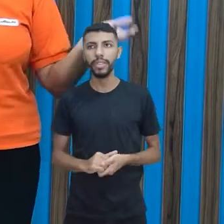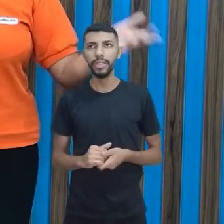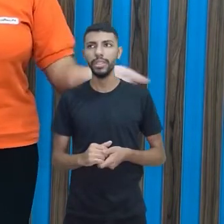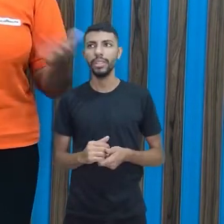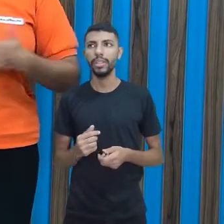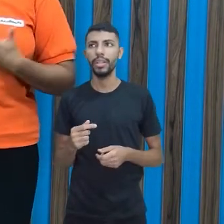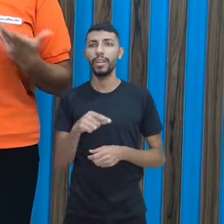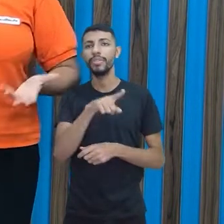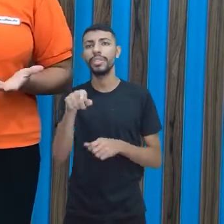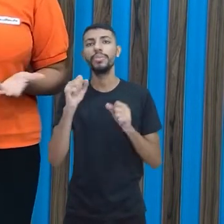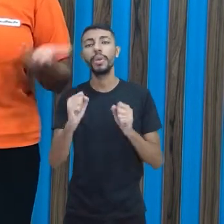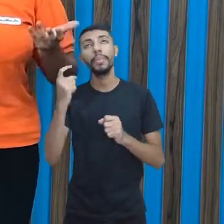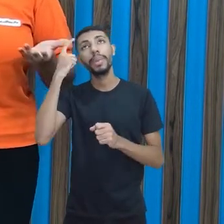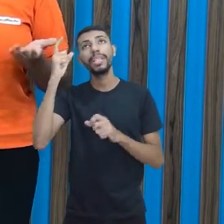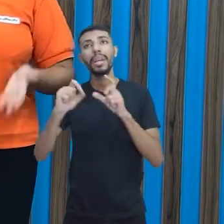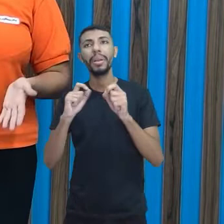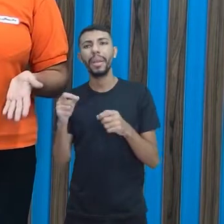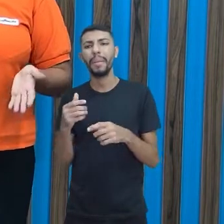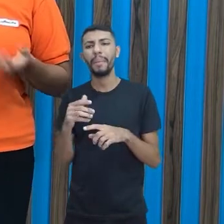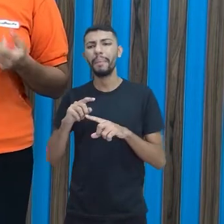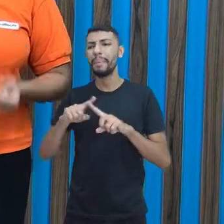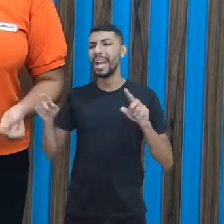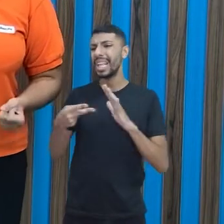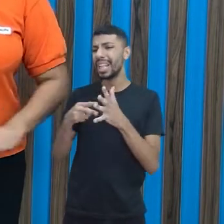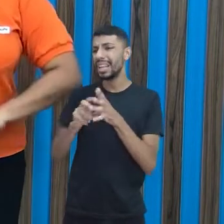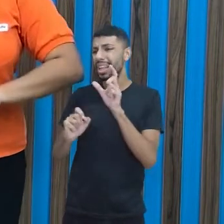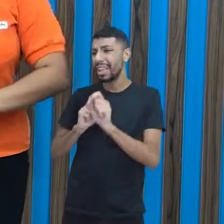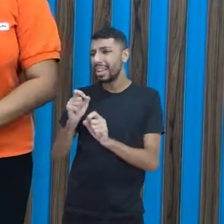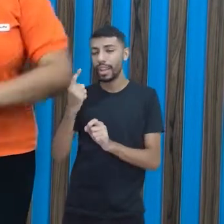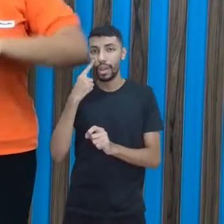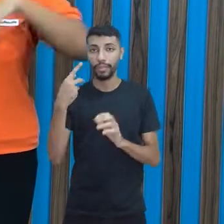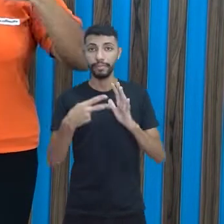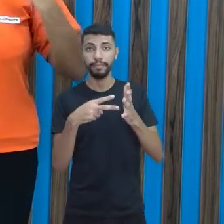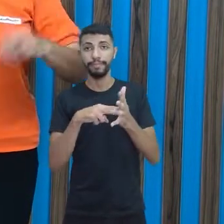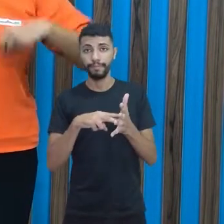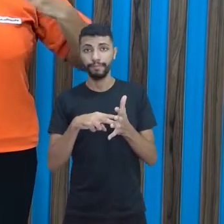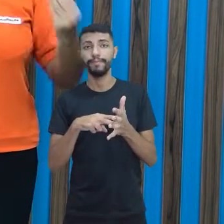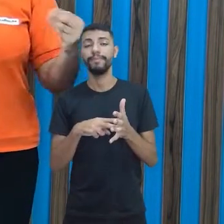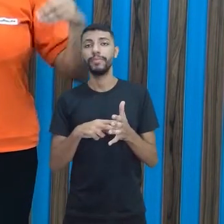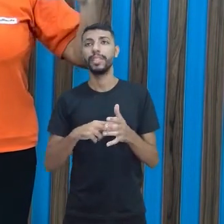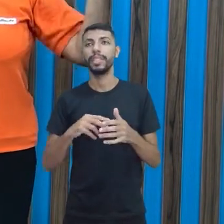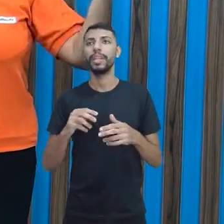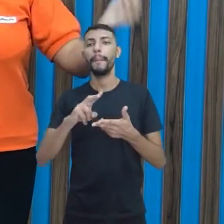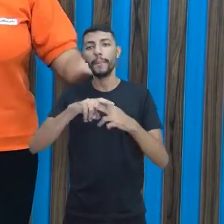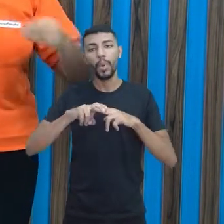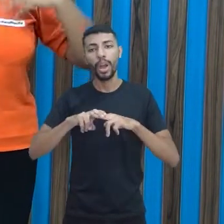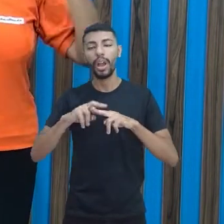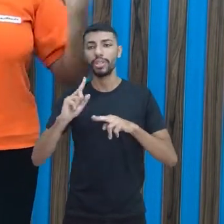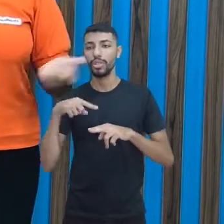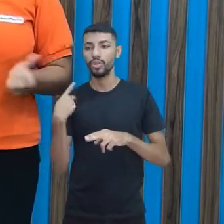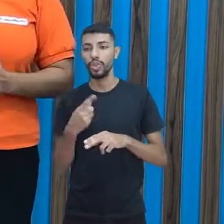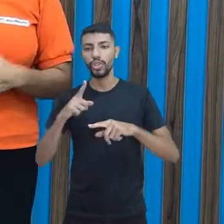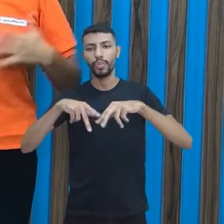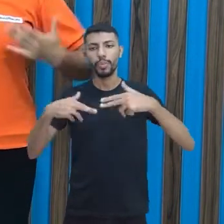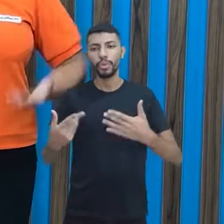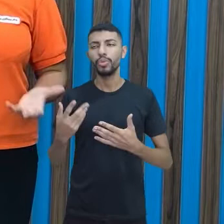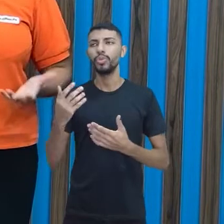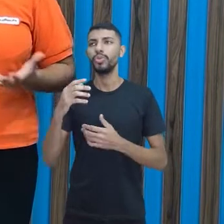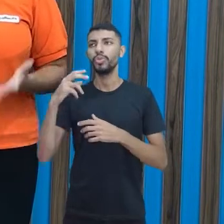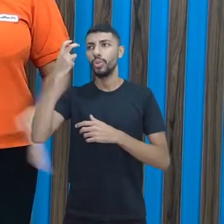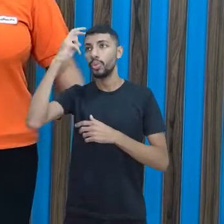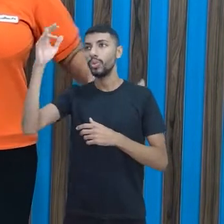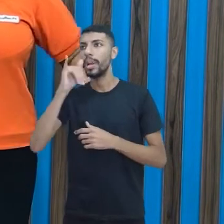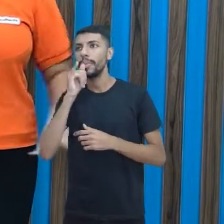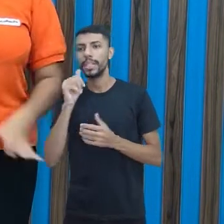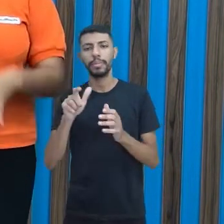mas o que é que isso tem a ver? O que é que tem a ver é que através desses produtos culturais, né, literatura, cinema, música,